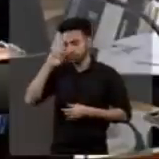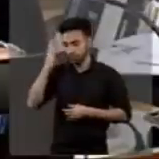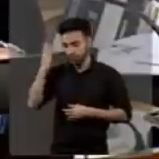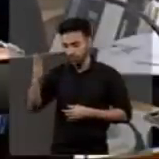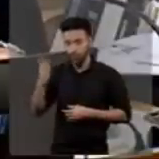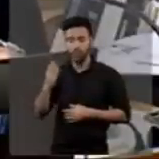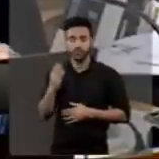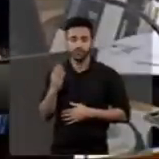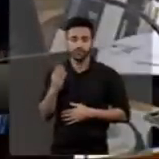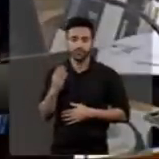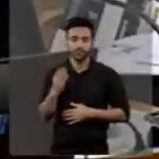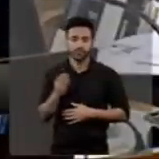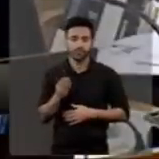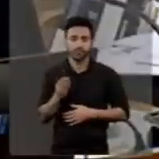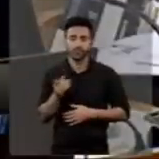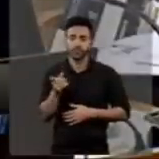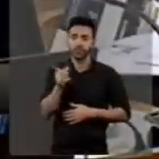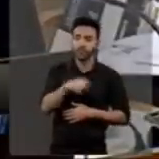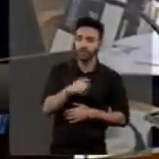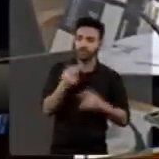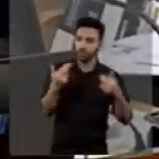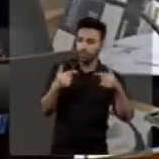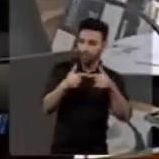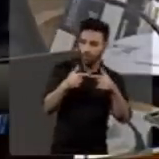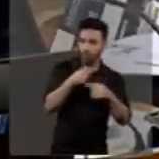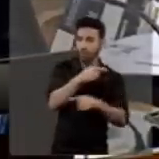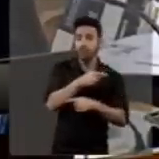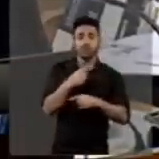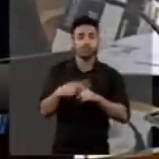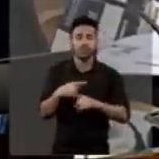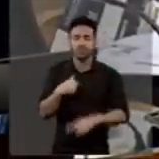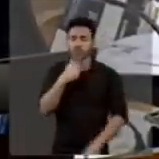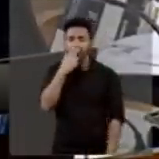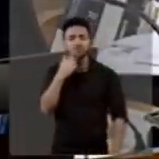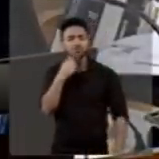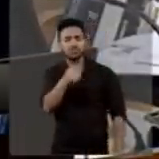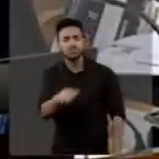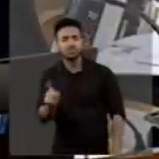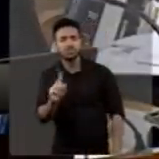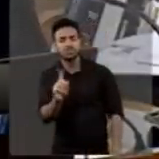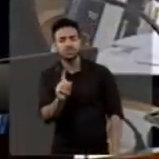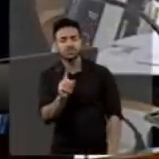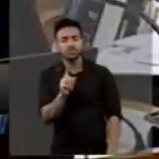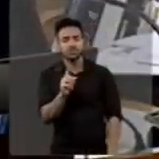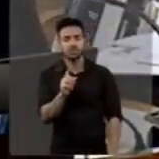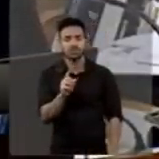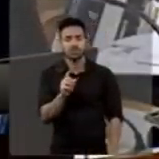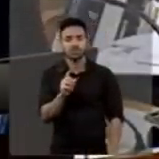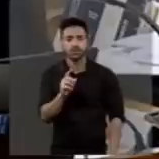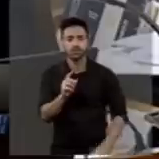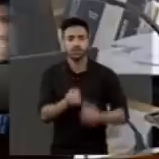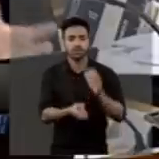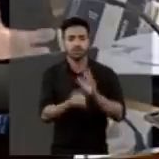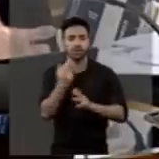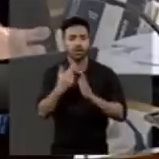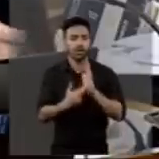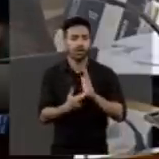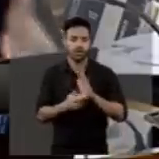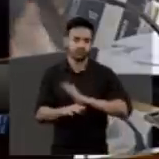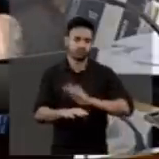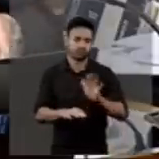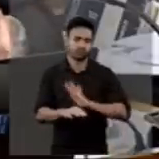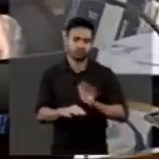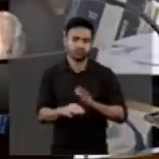que acompanhou o ministro relator, porque entendo que não há necessidade dessa regulamentação, também